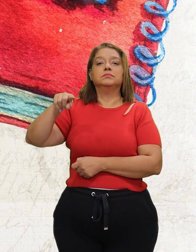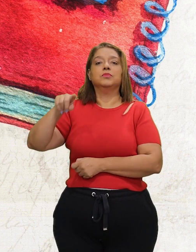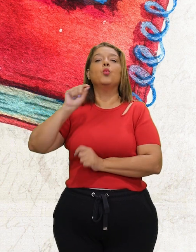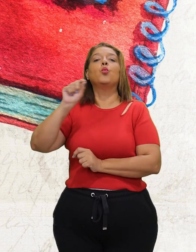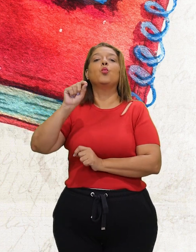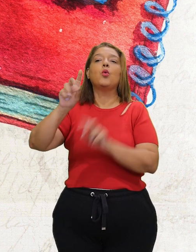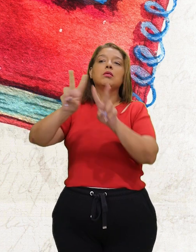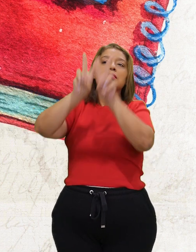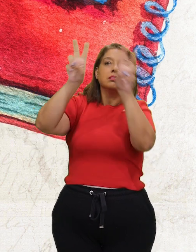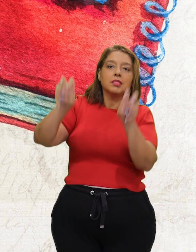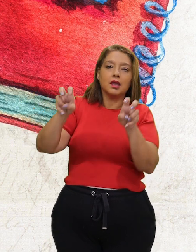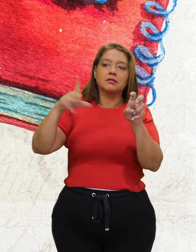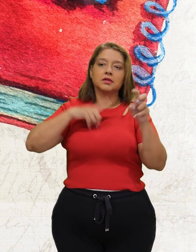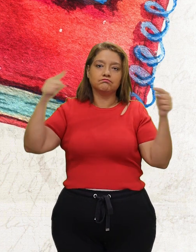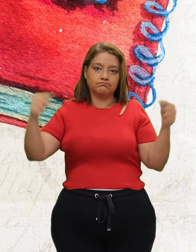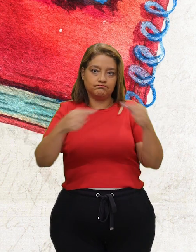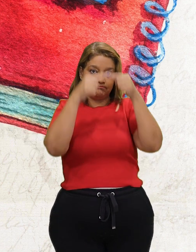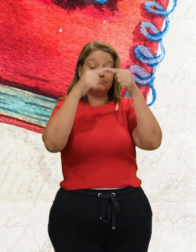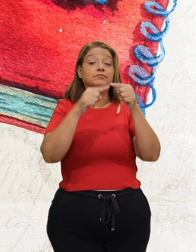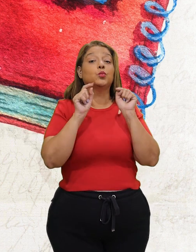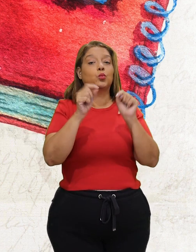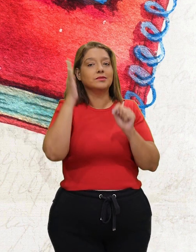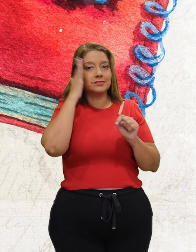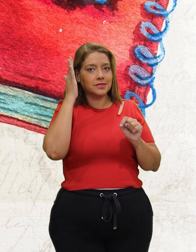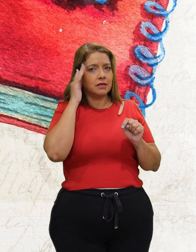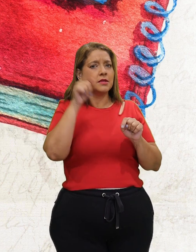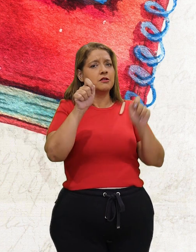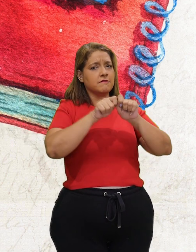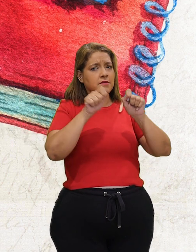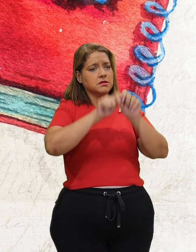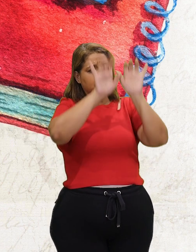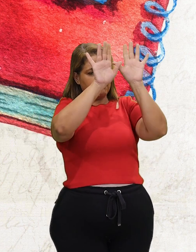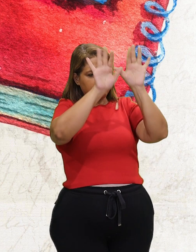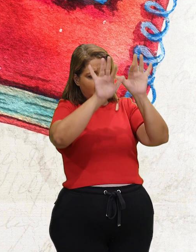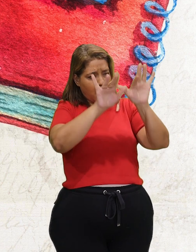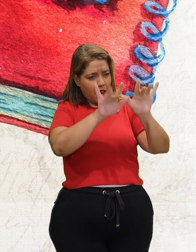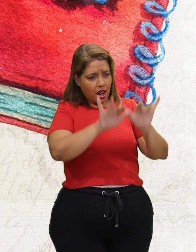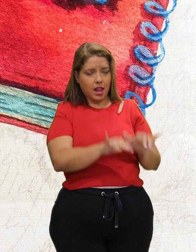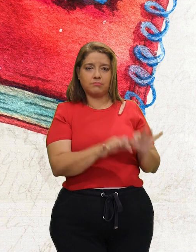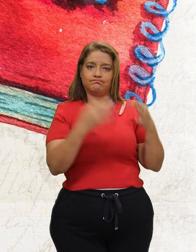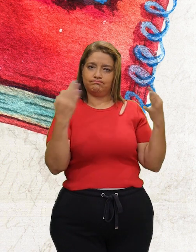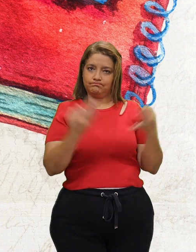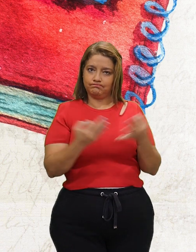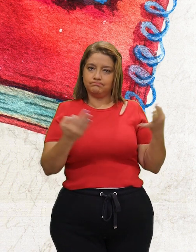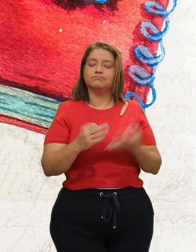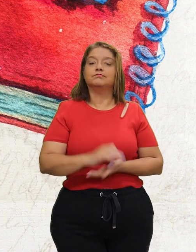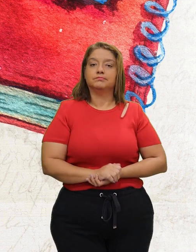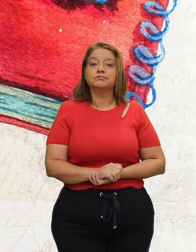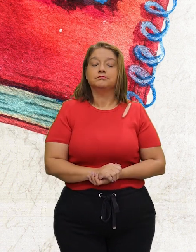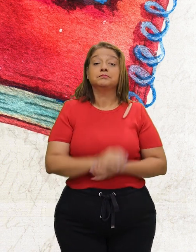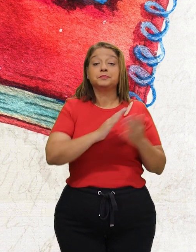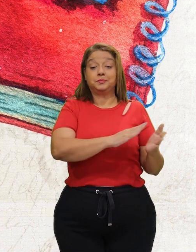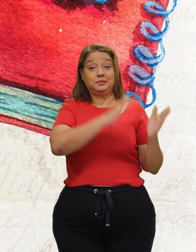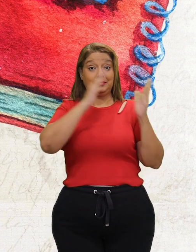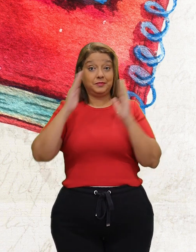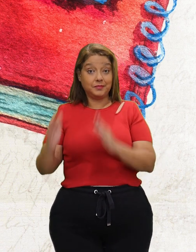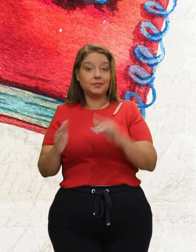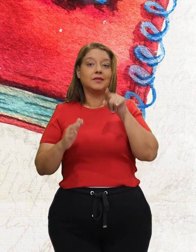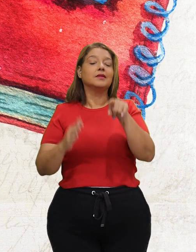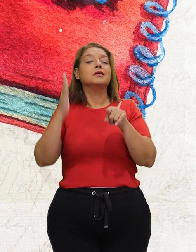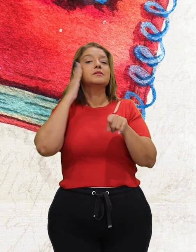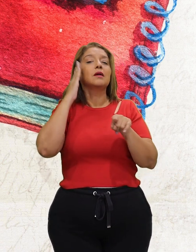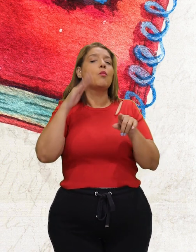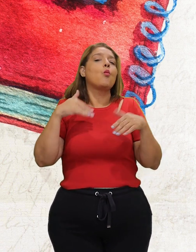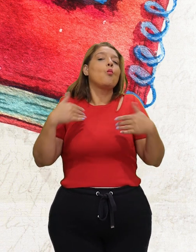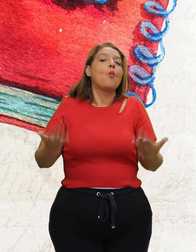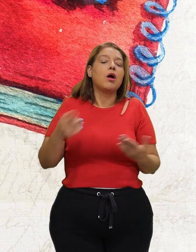esse tema. Tudo isso para fundamentar bem o seu texto. Em seguida, defina qual é a